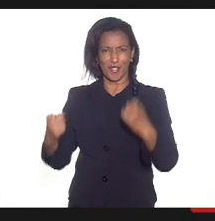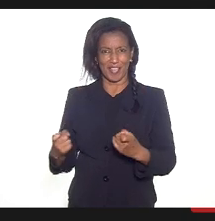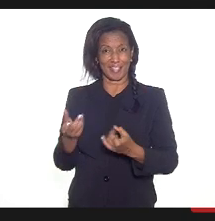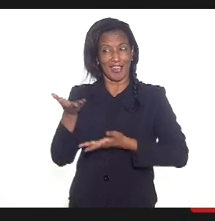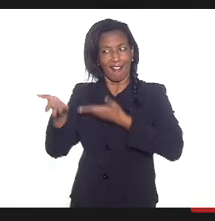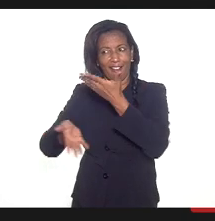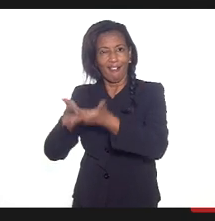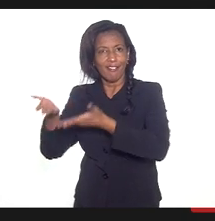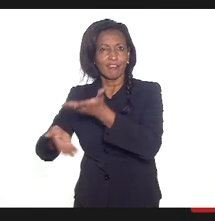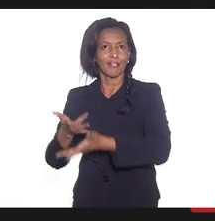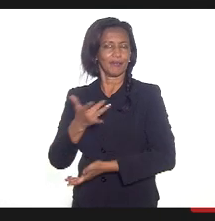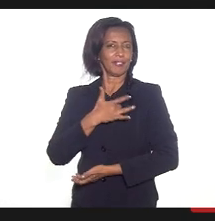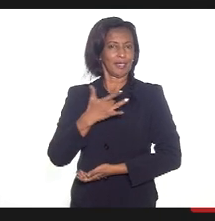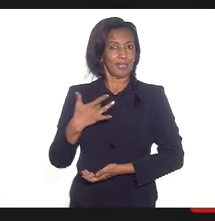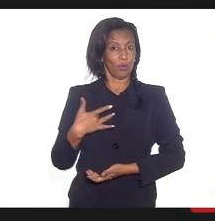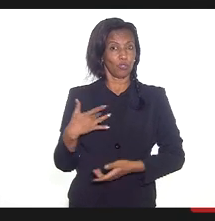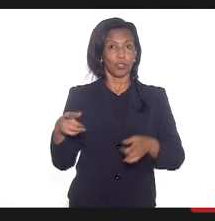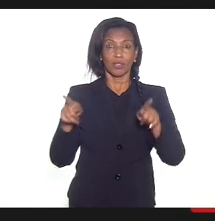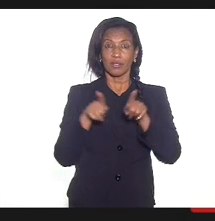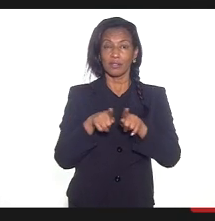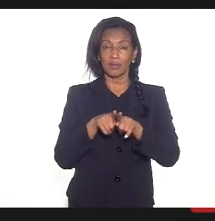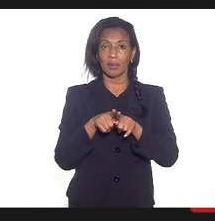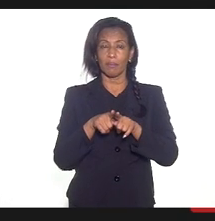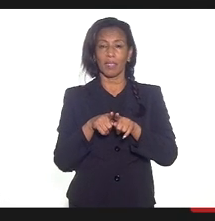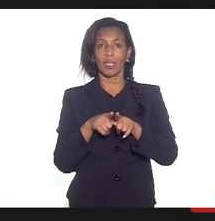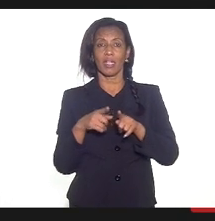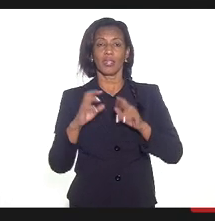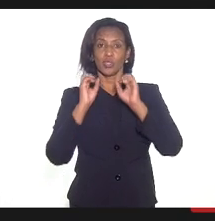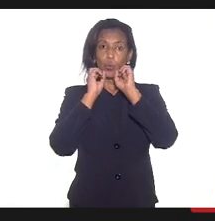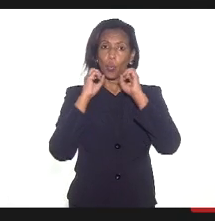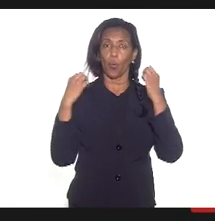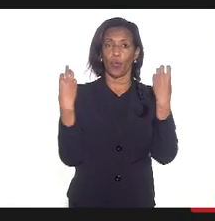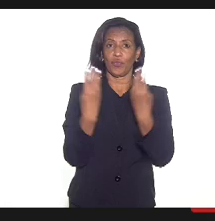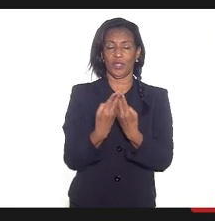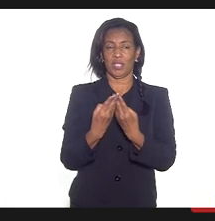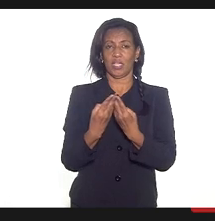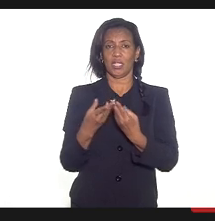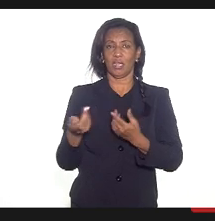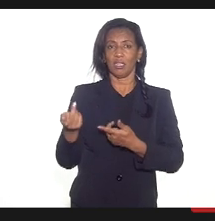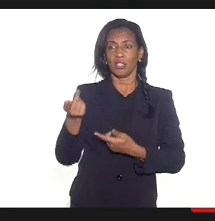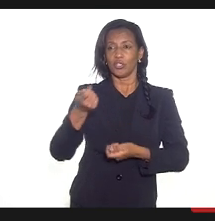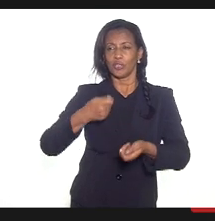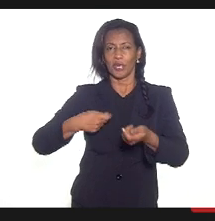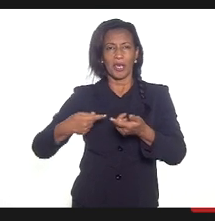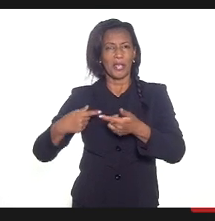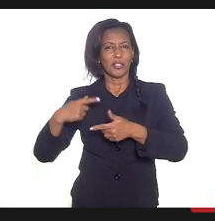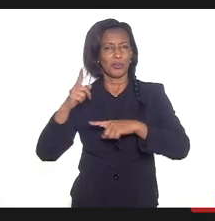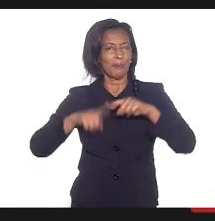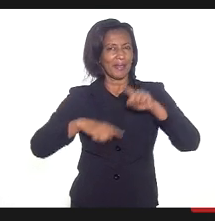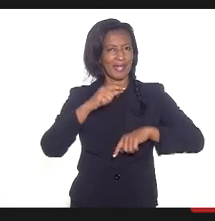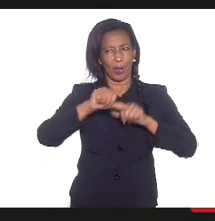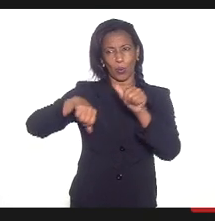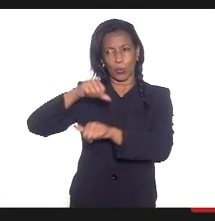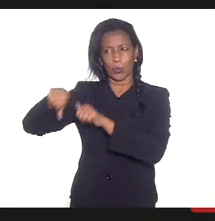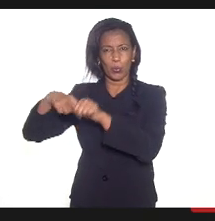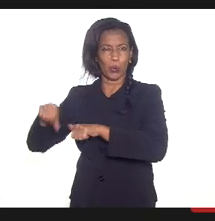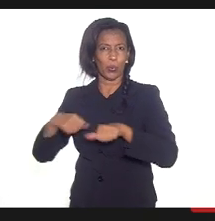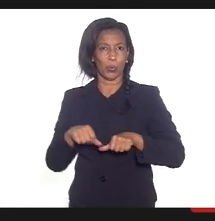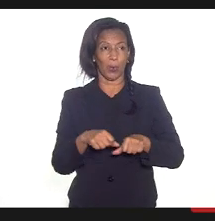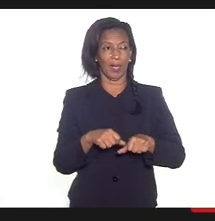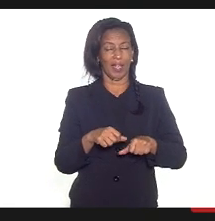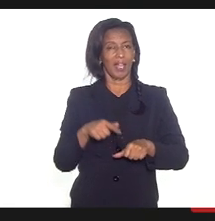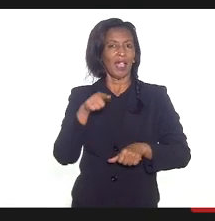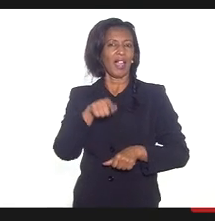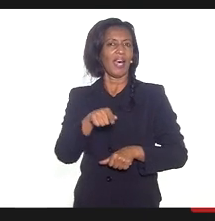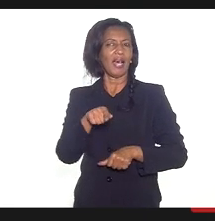da saúde da mulher. Da mesma forma que a gente entra com oficina de reciclagem na comunidade, mas a gente não está entrando com oficina de reciclagem. Aquilo é